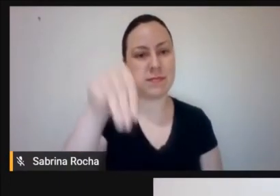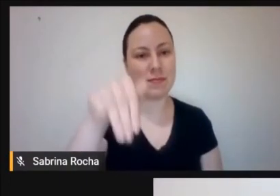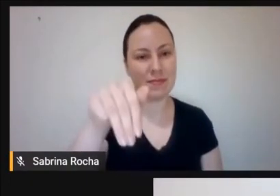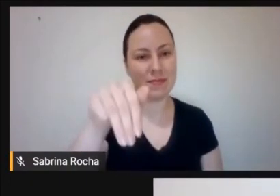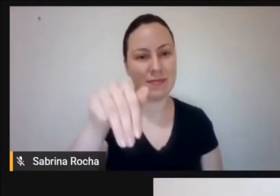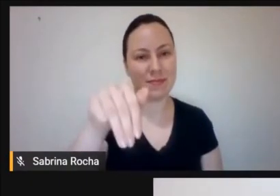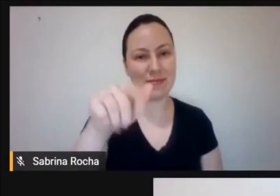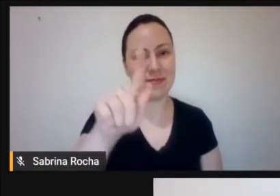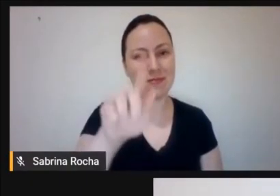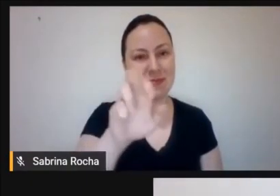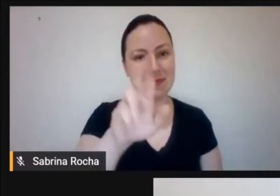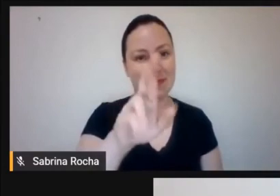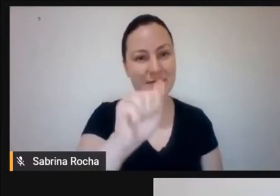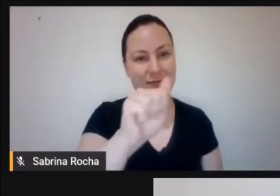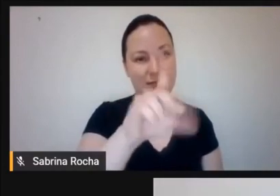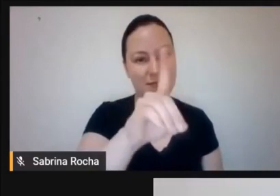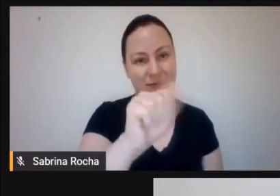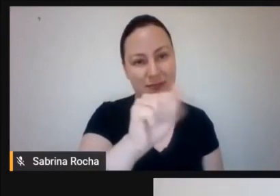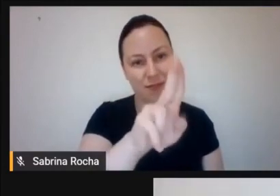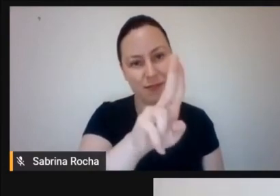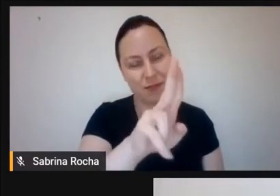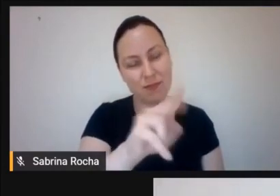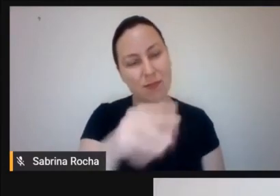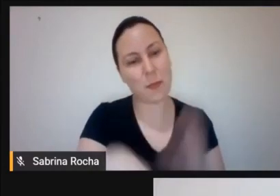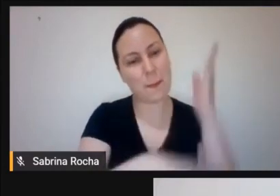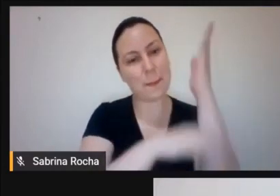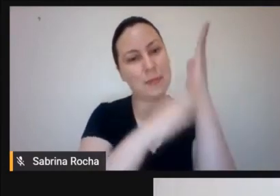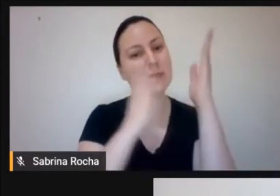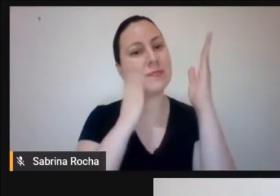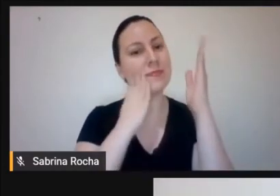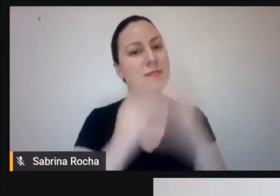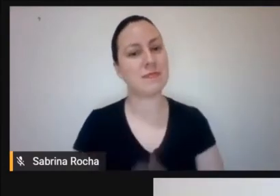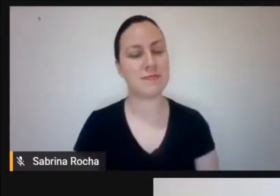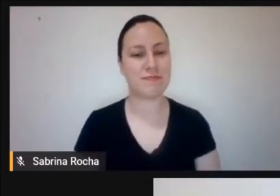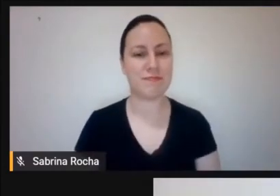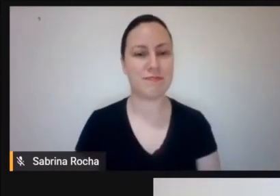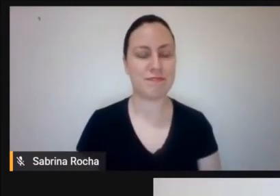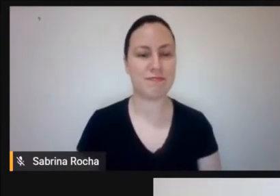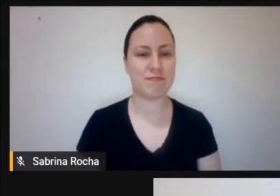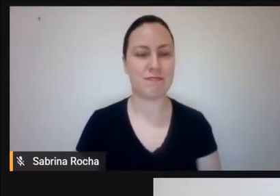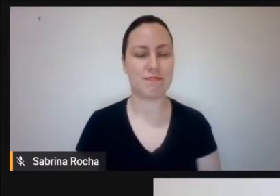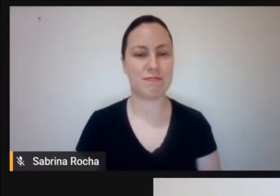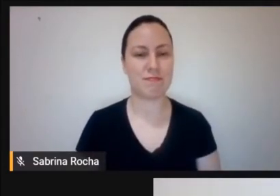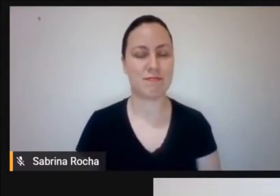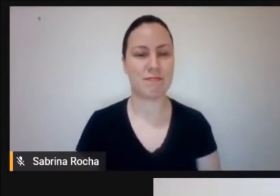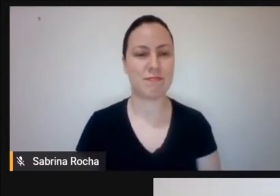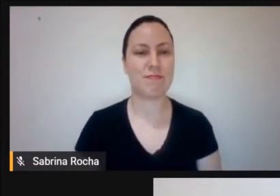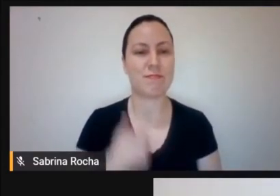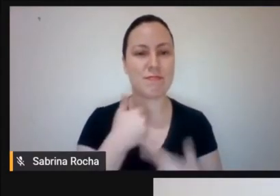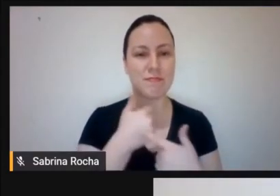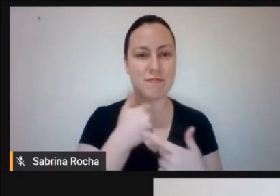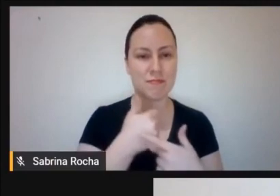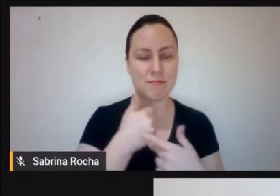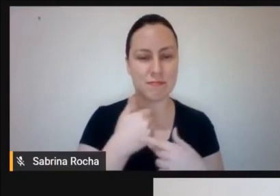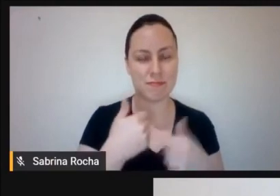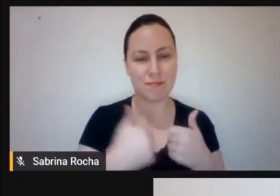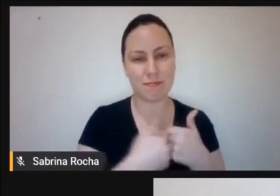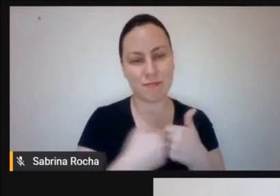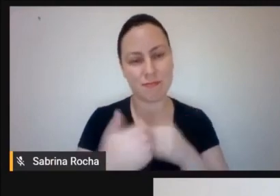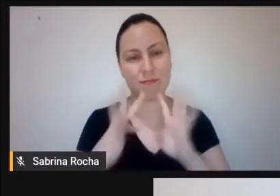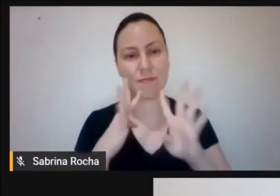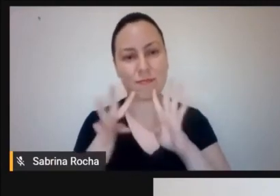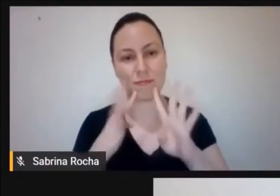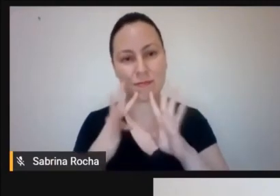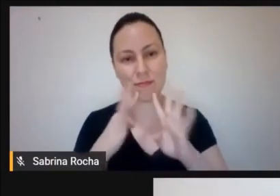MM Gerdau. A gente espera vocês, sigam aí as nossas redes sociais, das 4 instituições que organizam esse